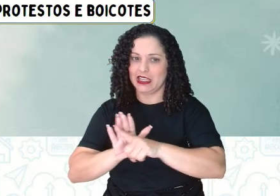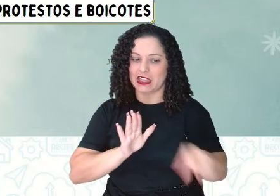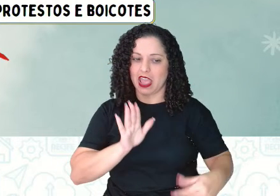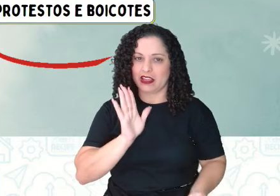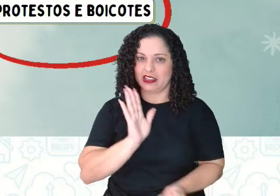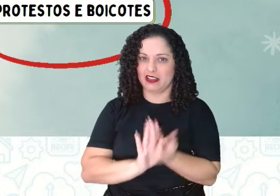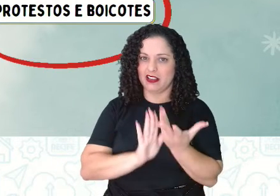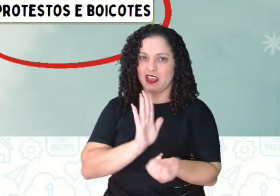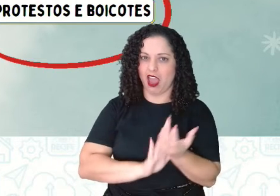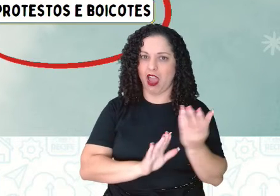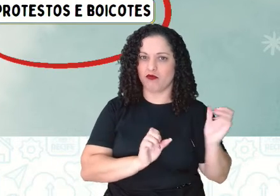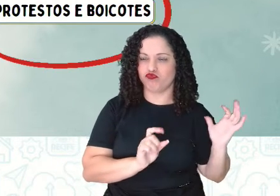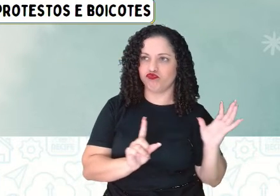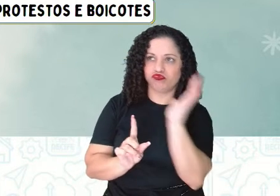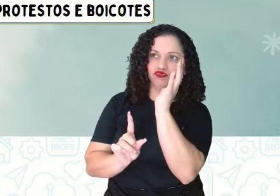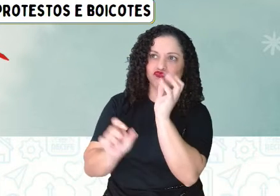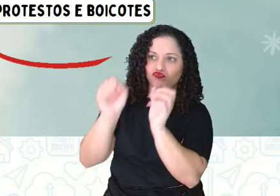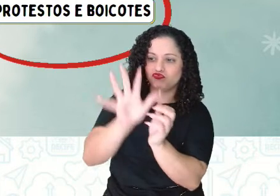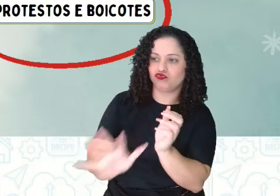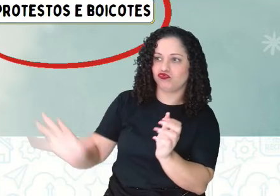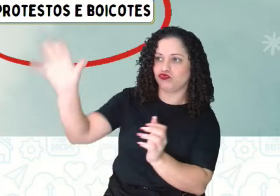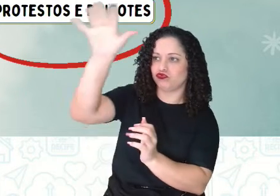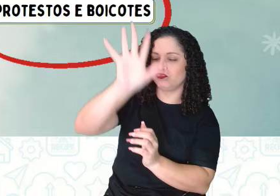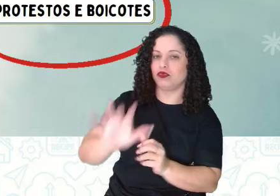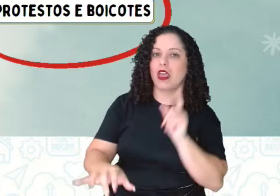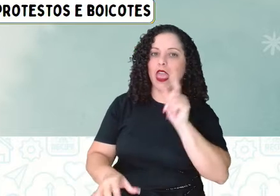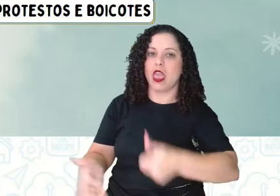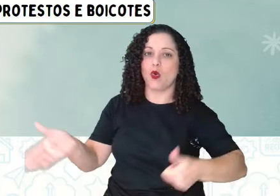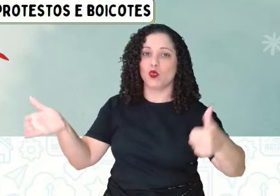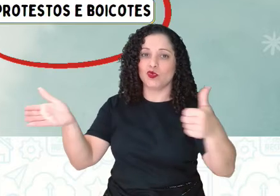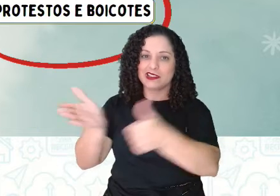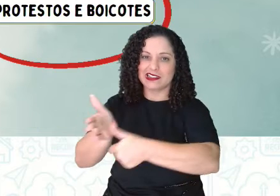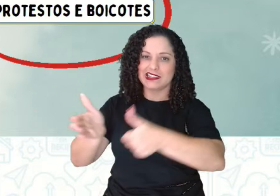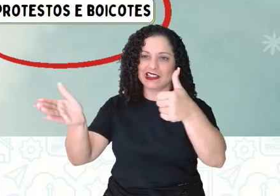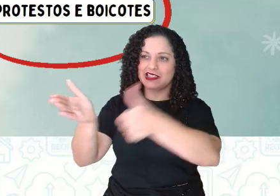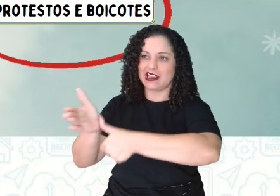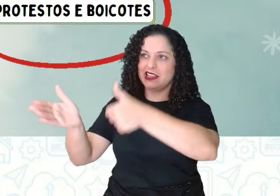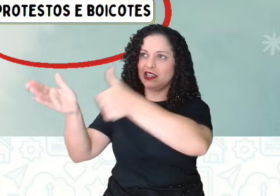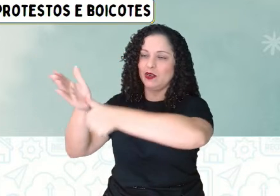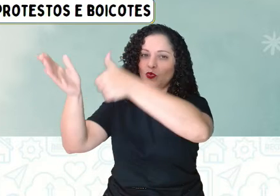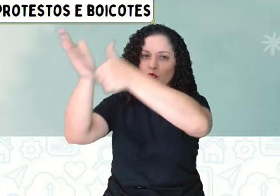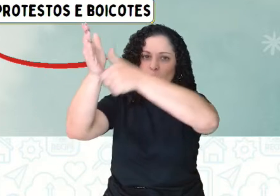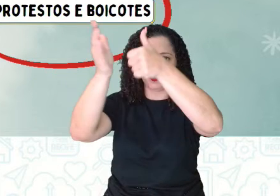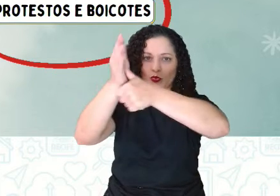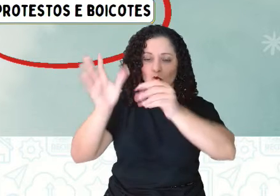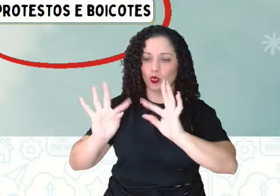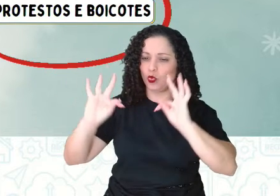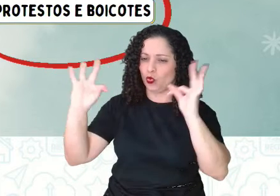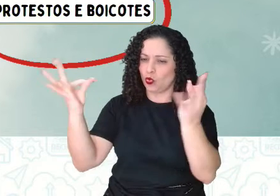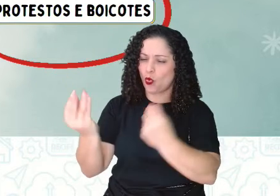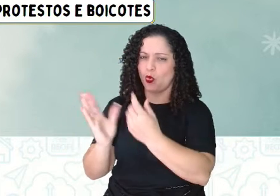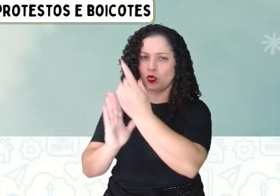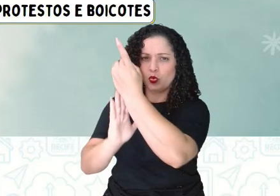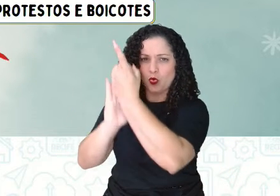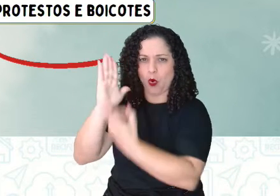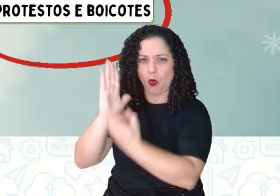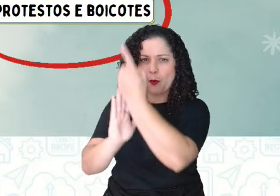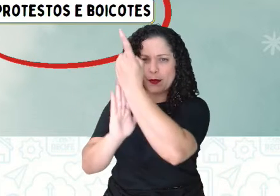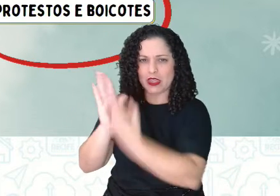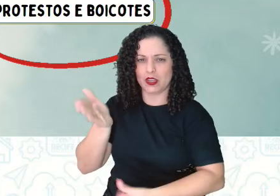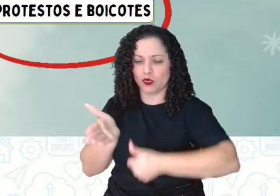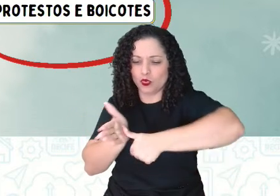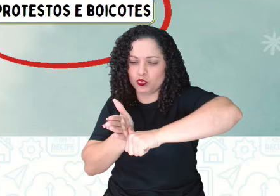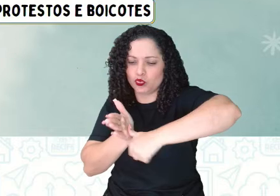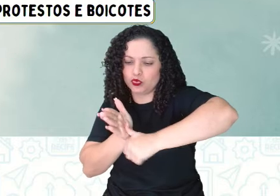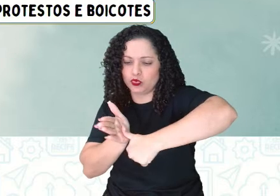colonos ingleses é a lei do selo, né? Que aí todo documento, né, que fosse emitido por